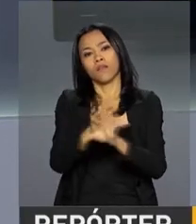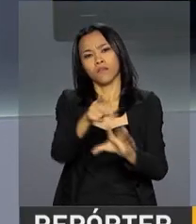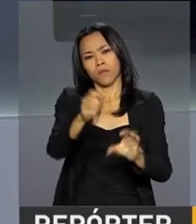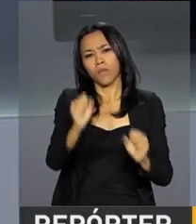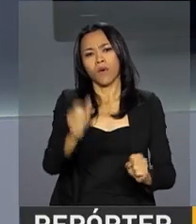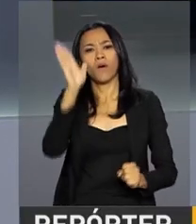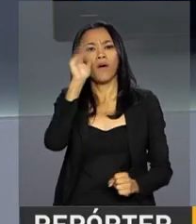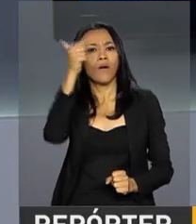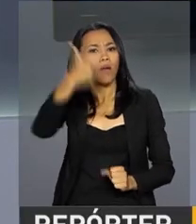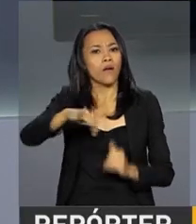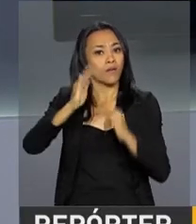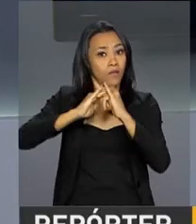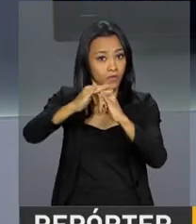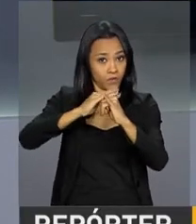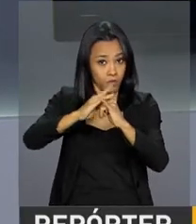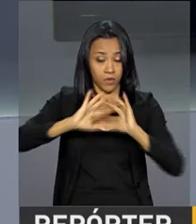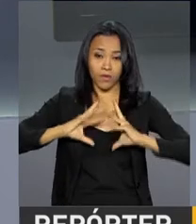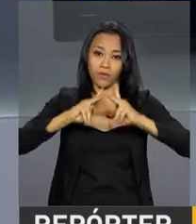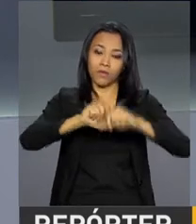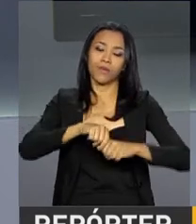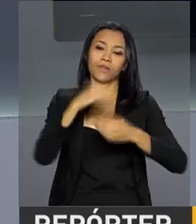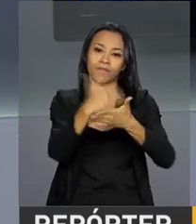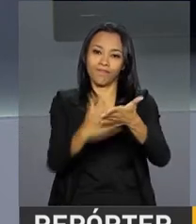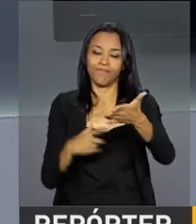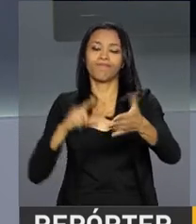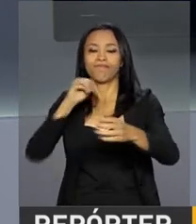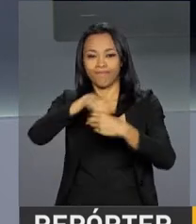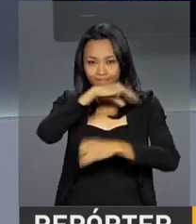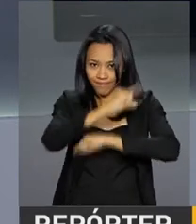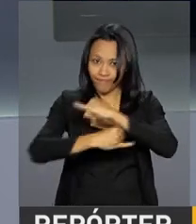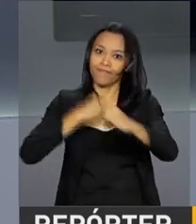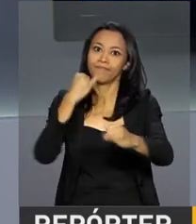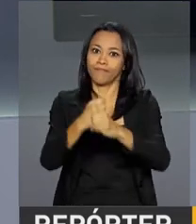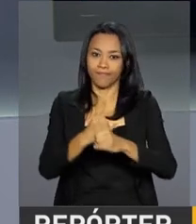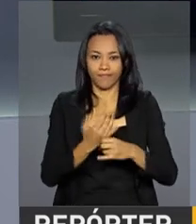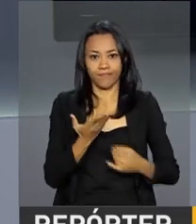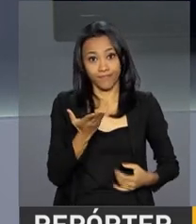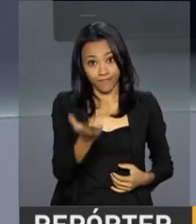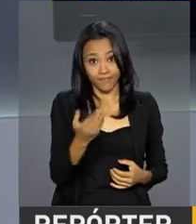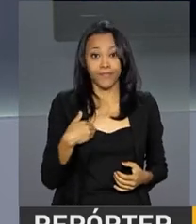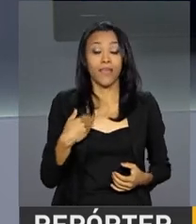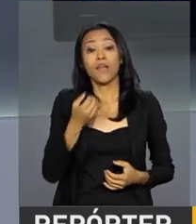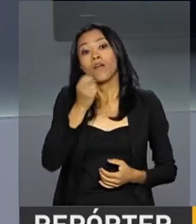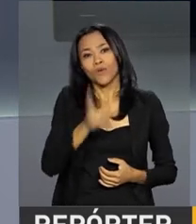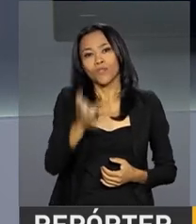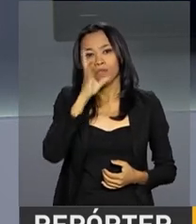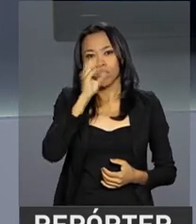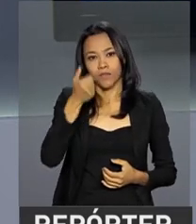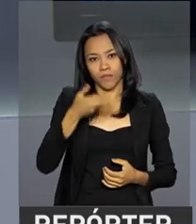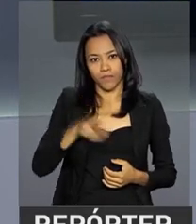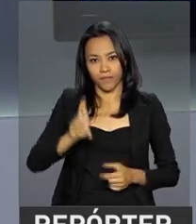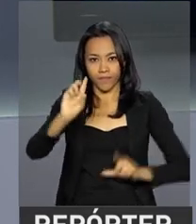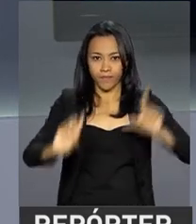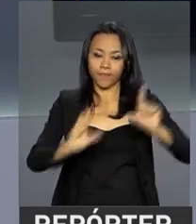rever as reportagens no YouTube e toda a nossa programação também está na página da NBR na internet. Continue com a